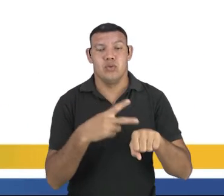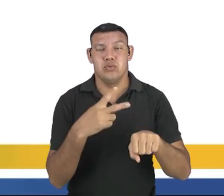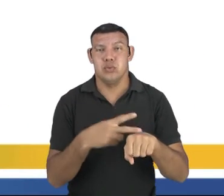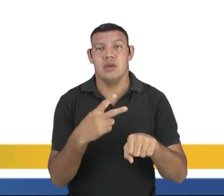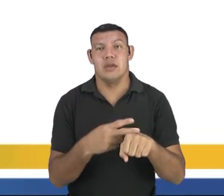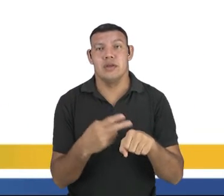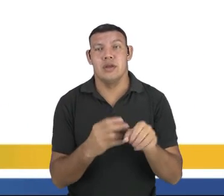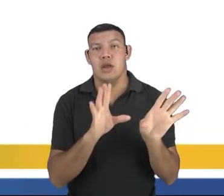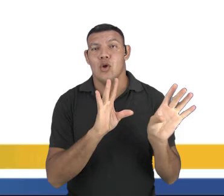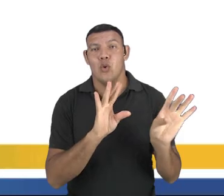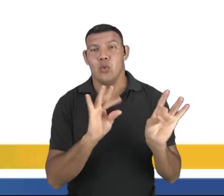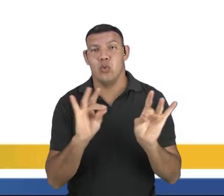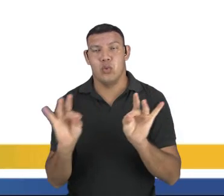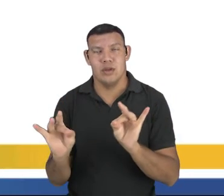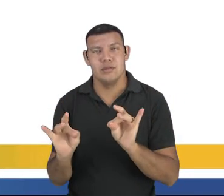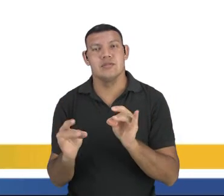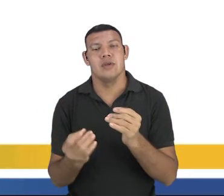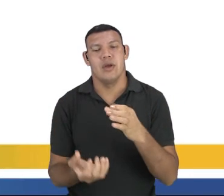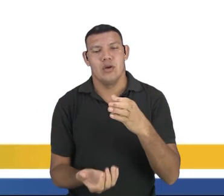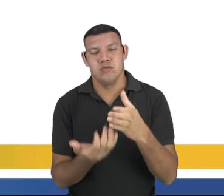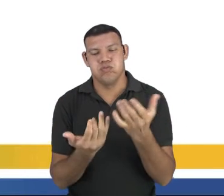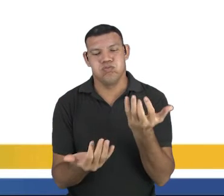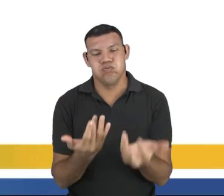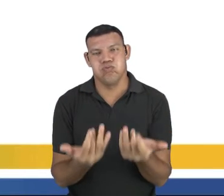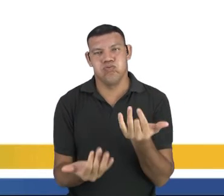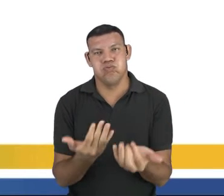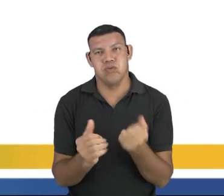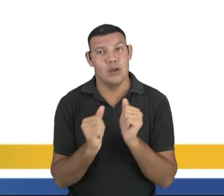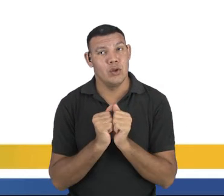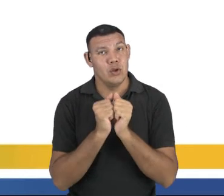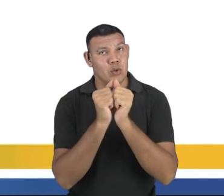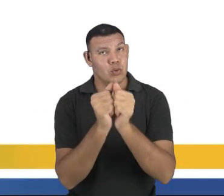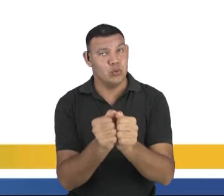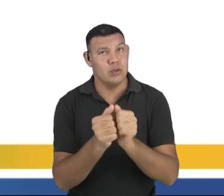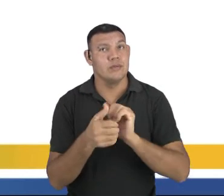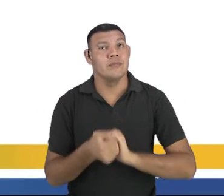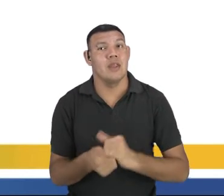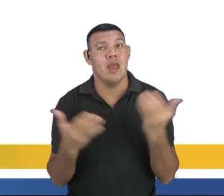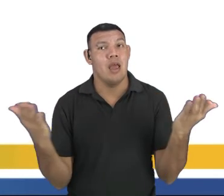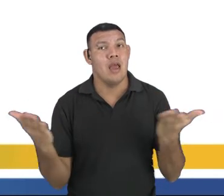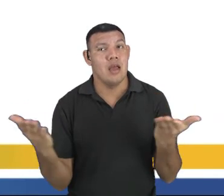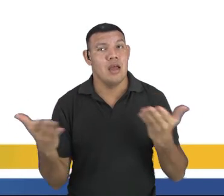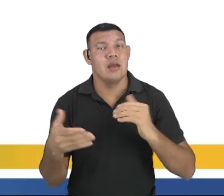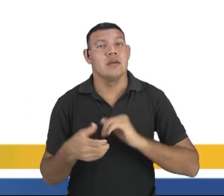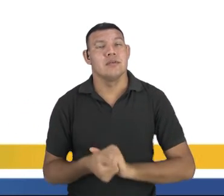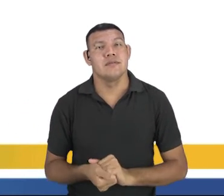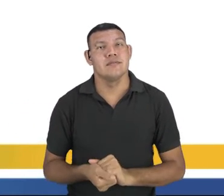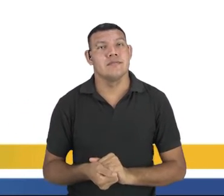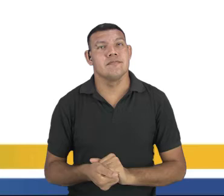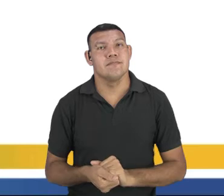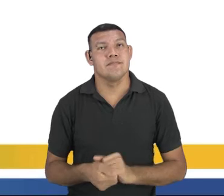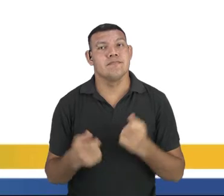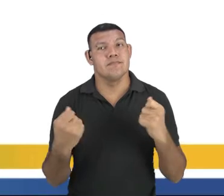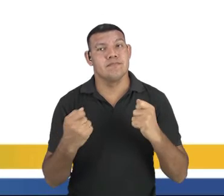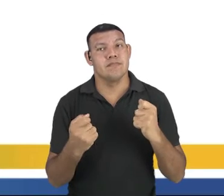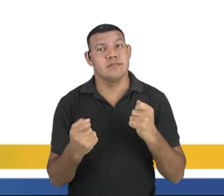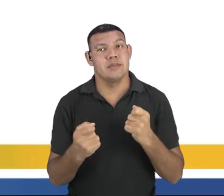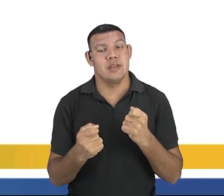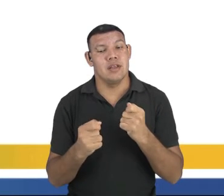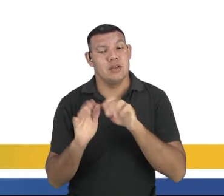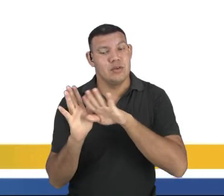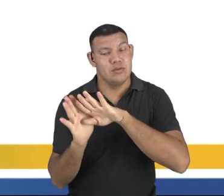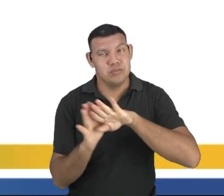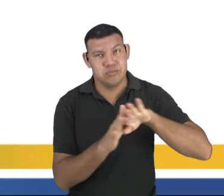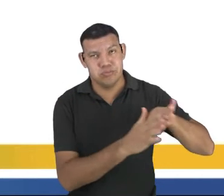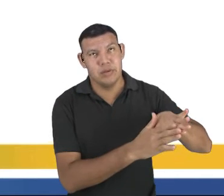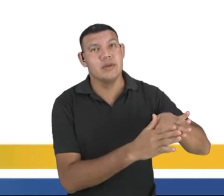e estão no mesmo recipiente. Então, vamos lá. Agora nós vamos fazer o quê, ó? Como eu tenho que isolar esse termo aqui, então eu vou deixar